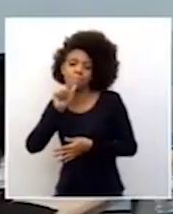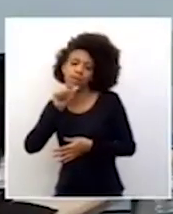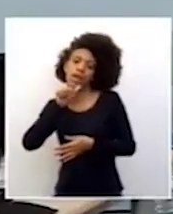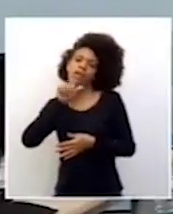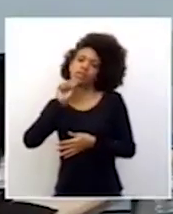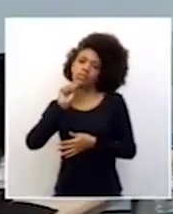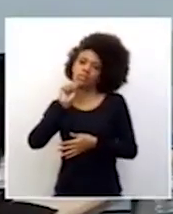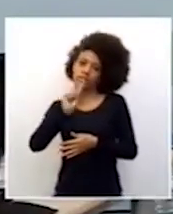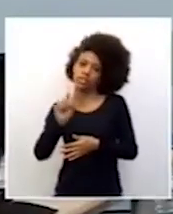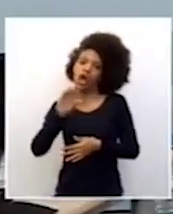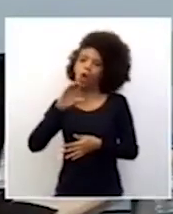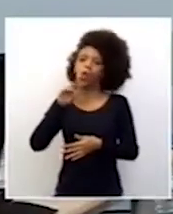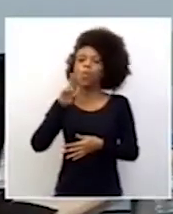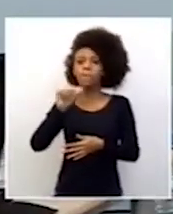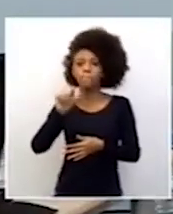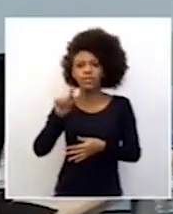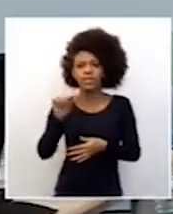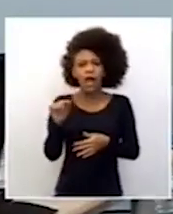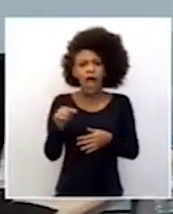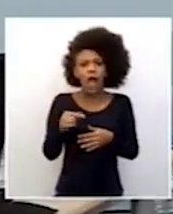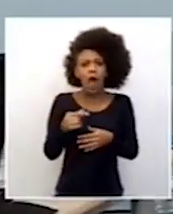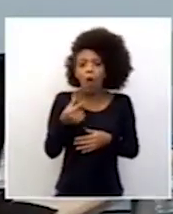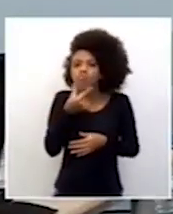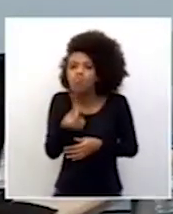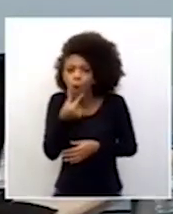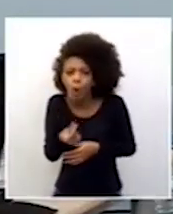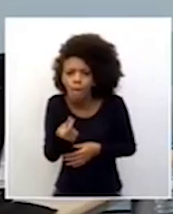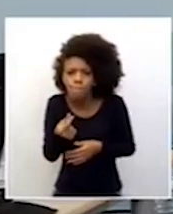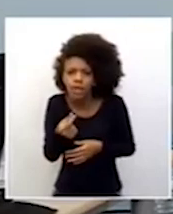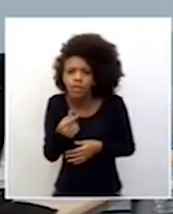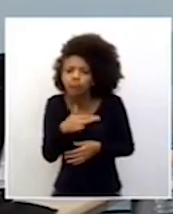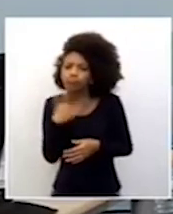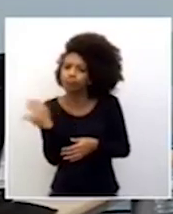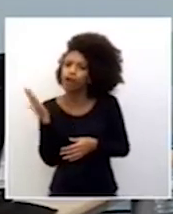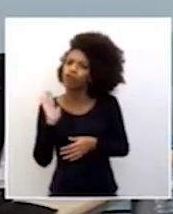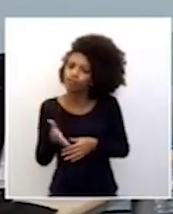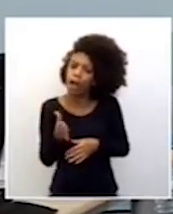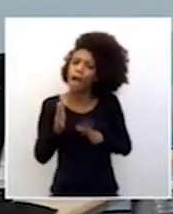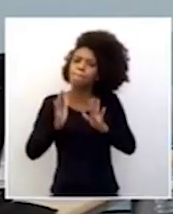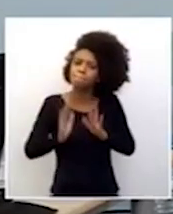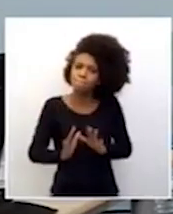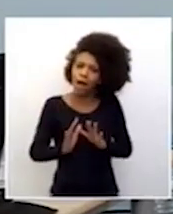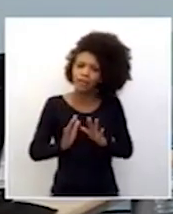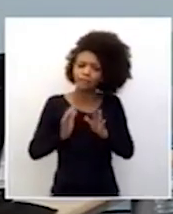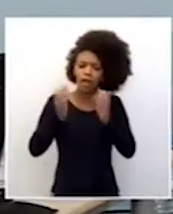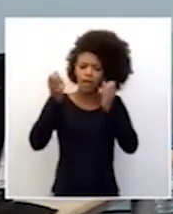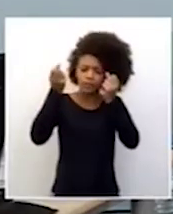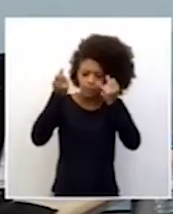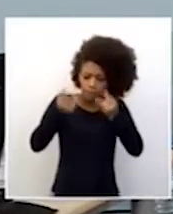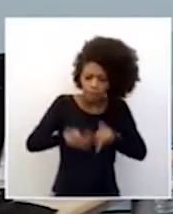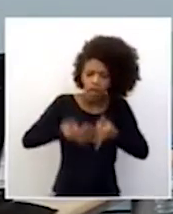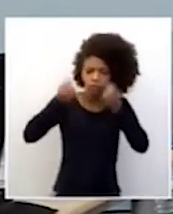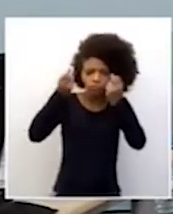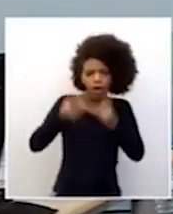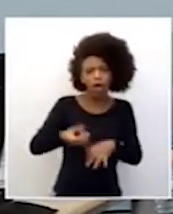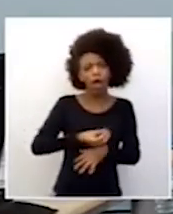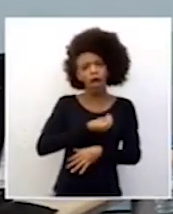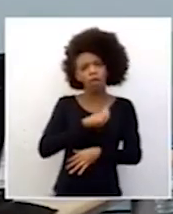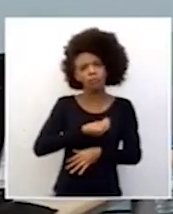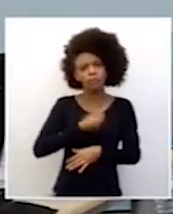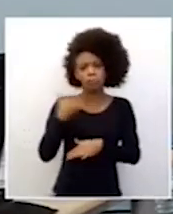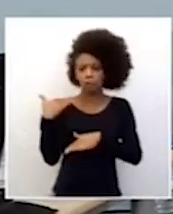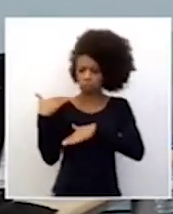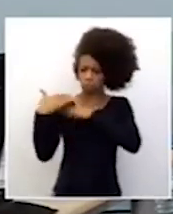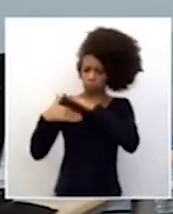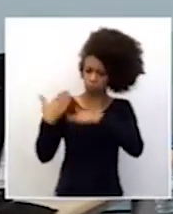um zumbi, porque é um cara que está morto e ele começa a contar a história dele. Aí você percebe as idas e vindas de um